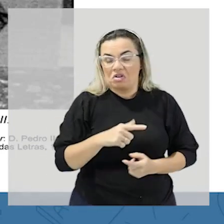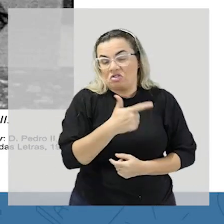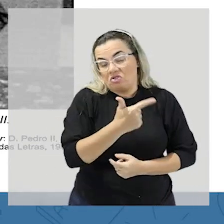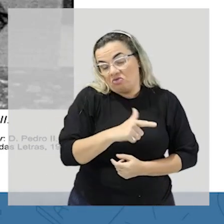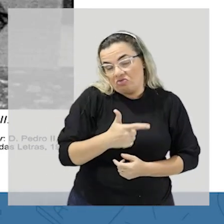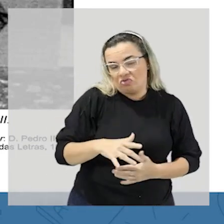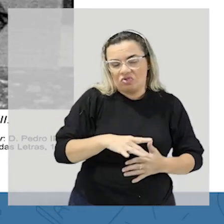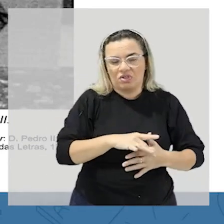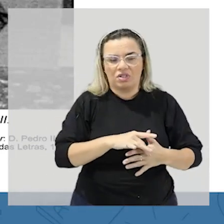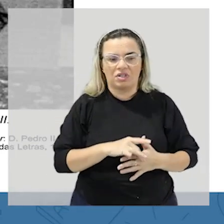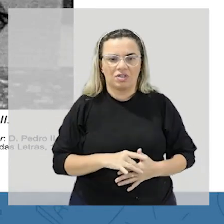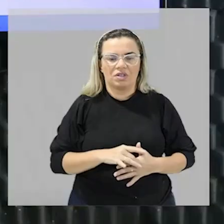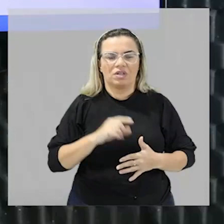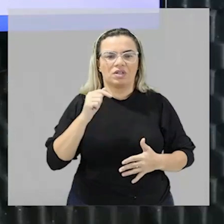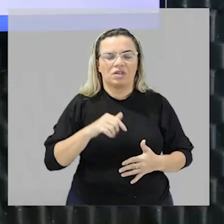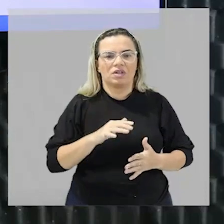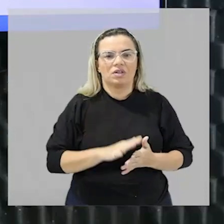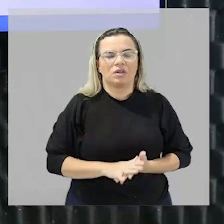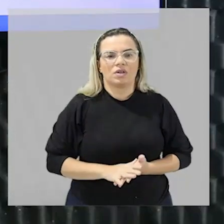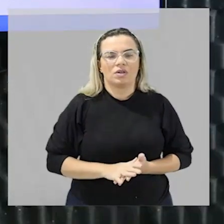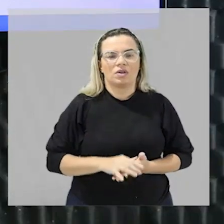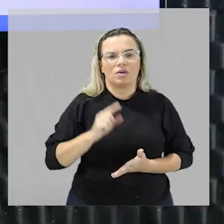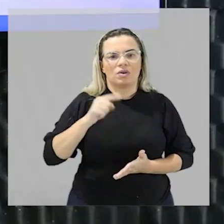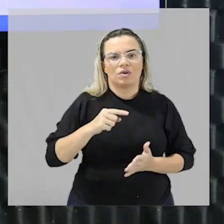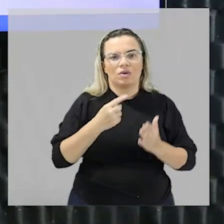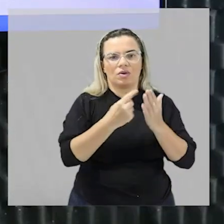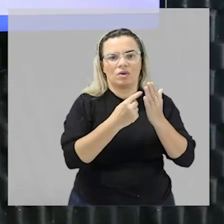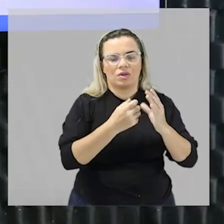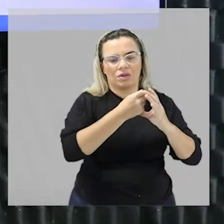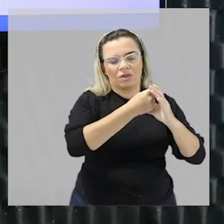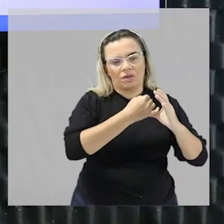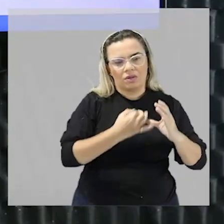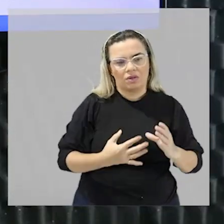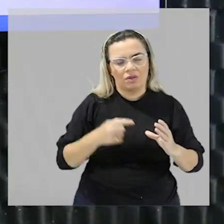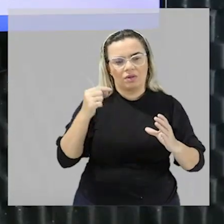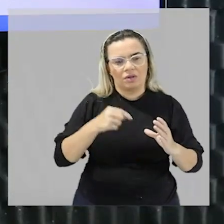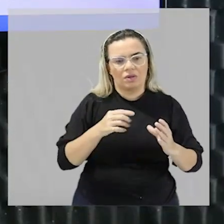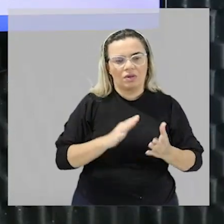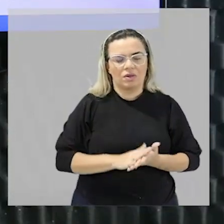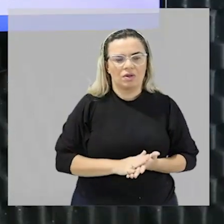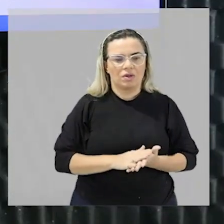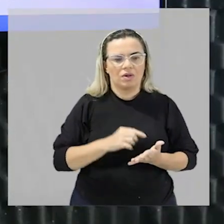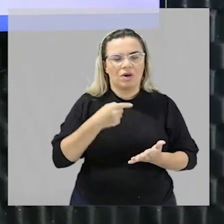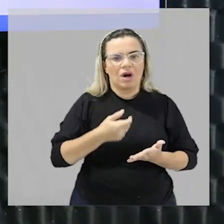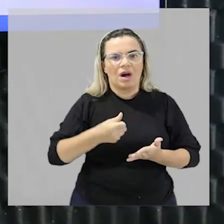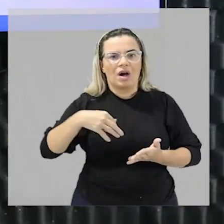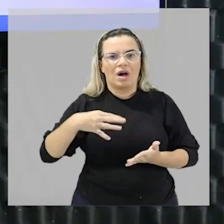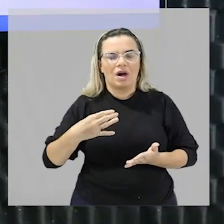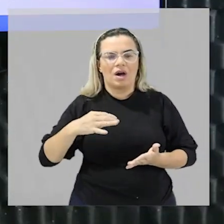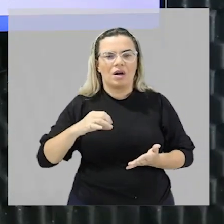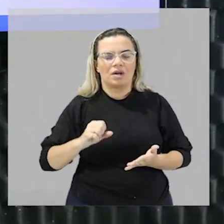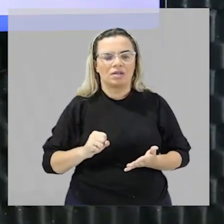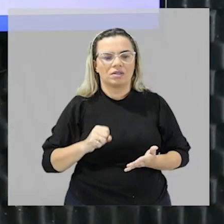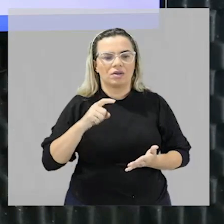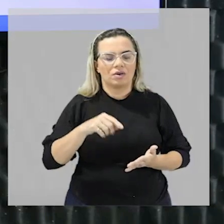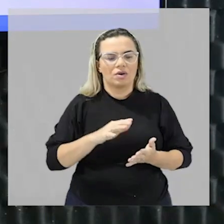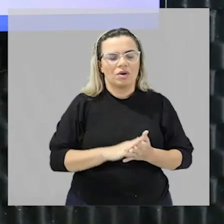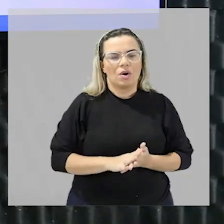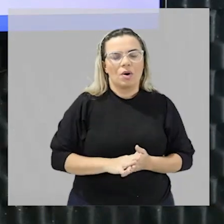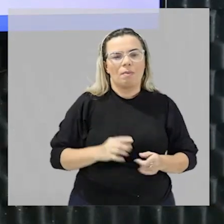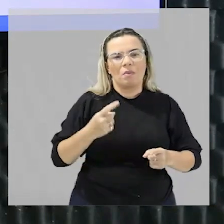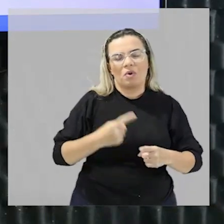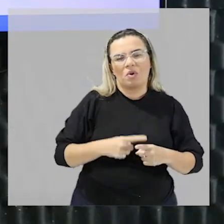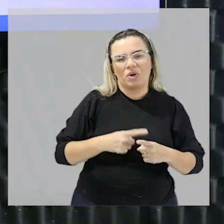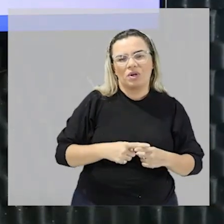tá? Inclusive, um dos fatores que contribui para a sua abdicação é a perda cada vez maior de sua popularidade.